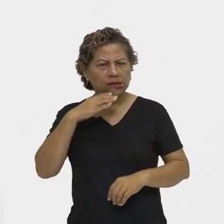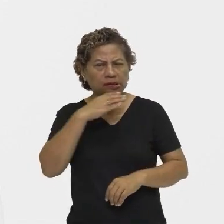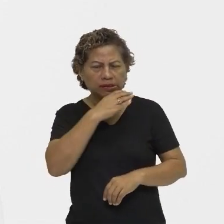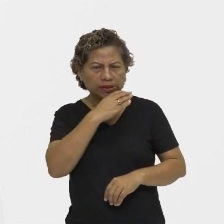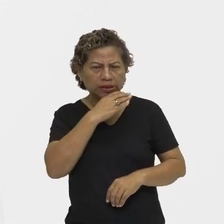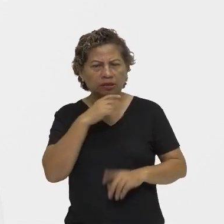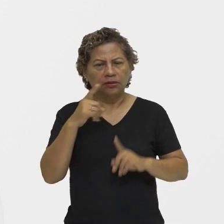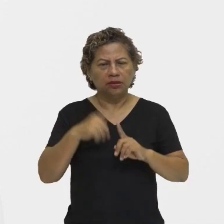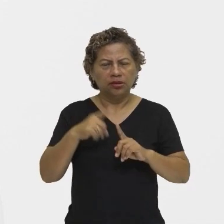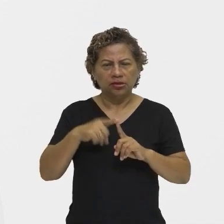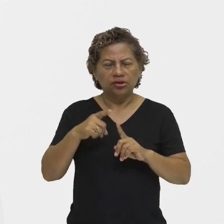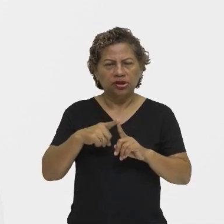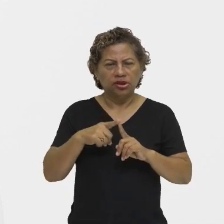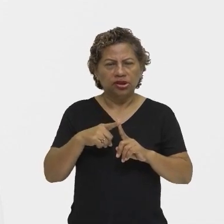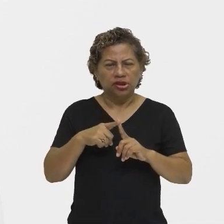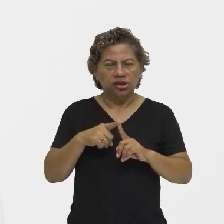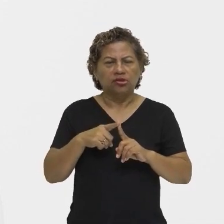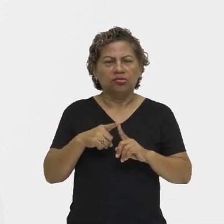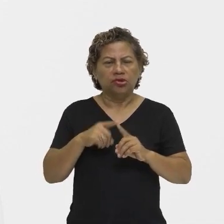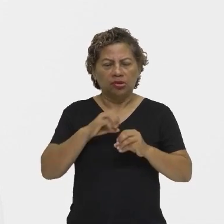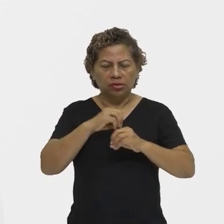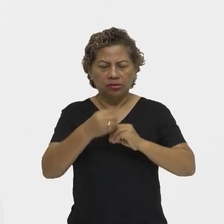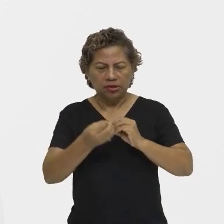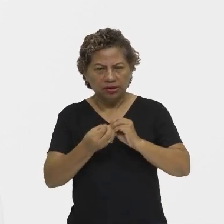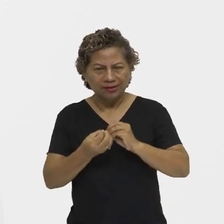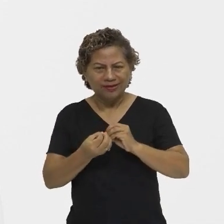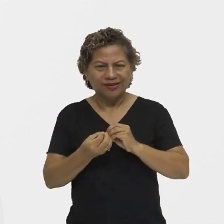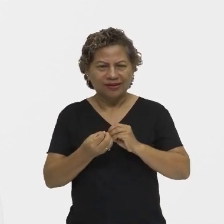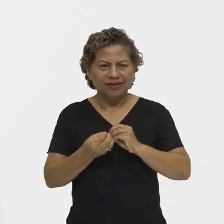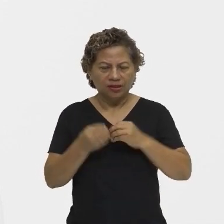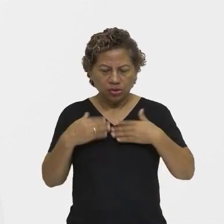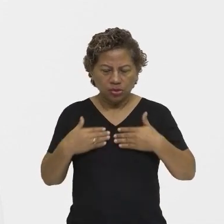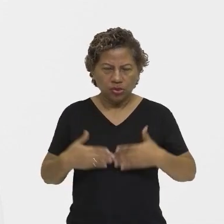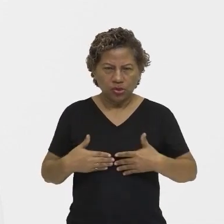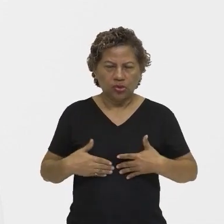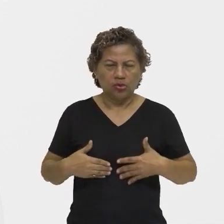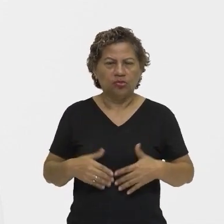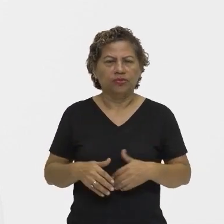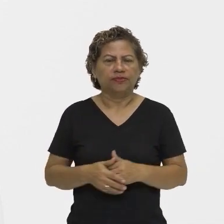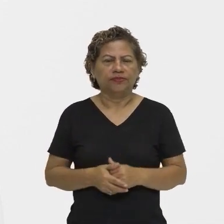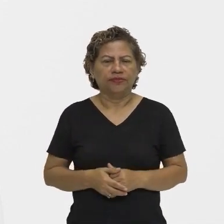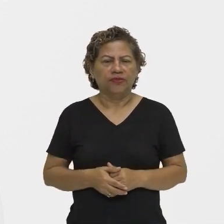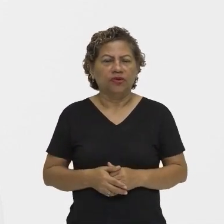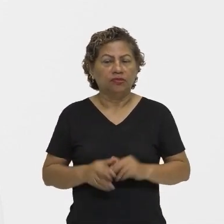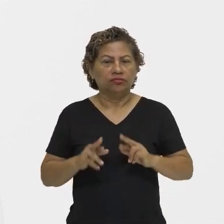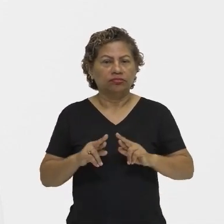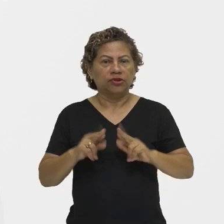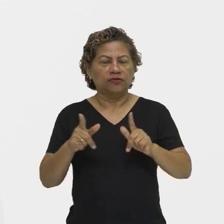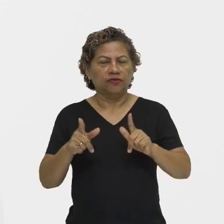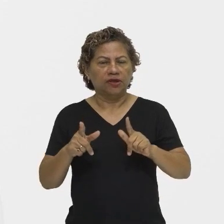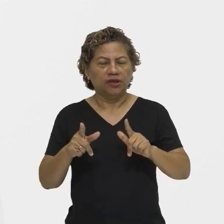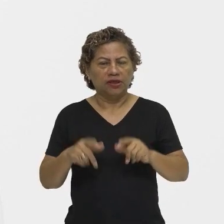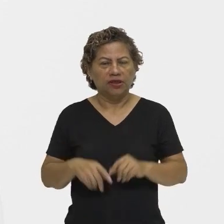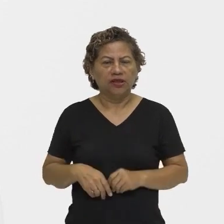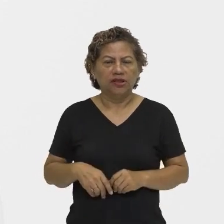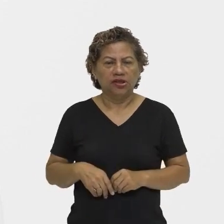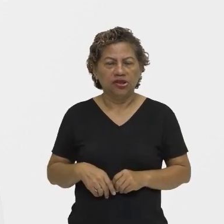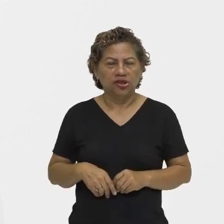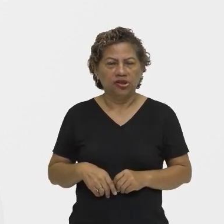de agitação das moléculas de um corpo. E aí, quando eu tenho uma diferença de temperatura entre um corpo e